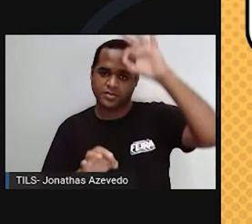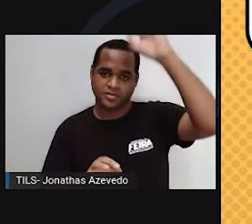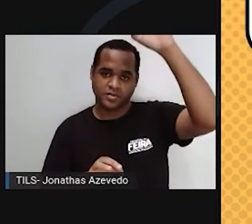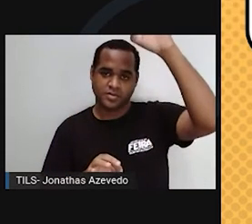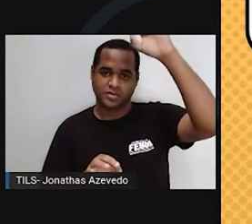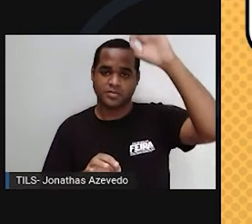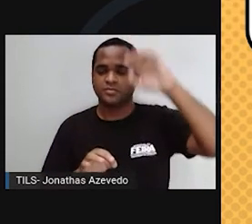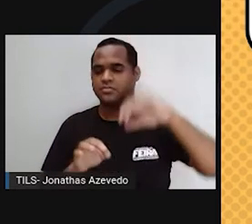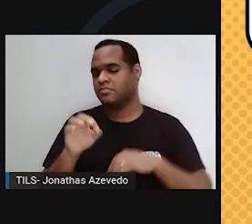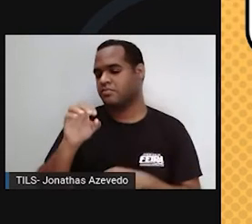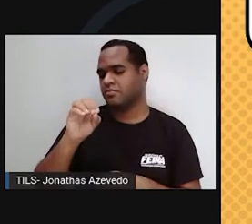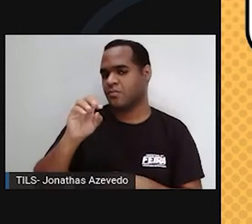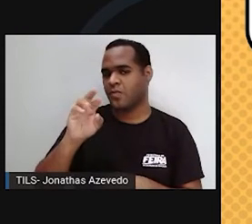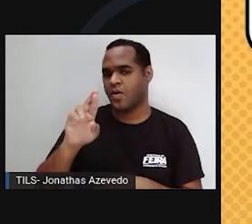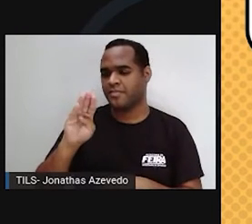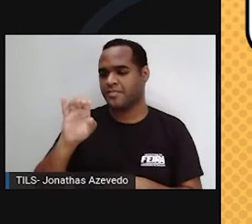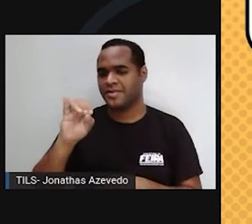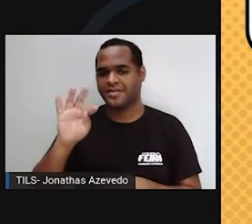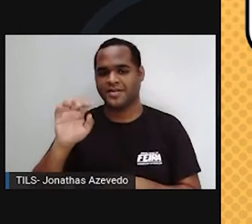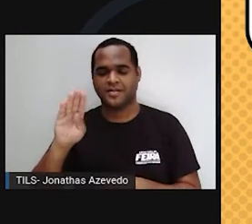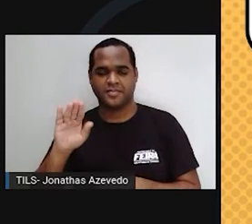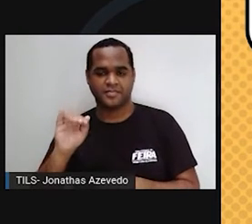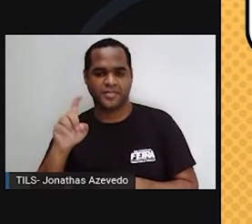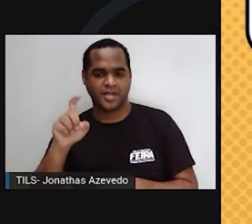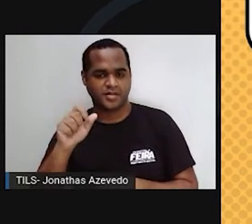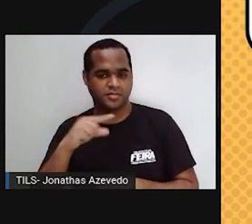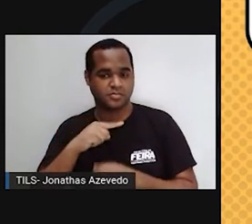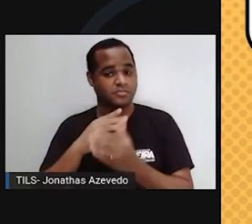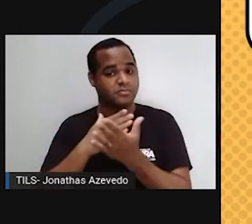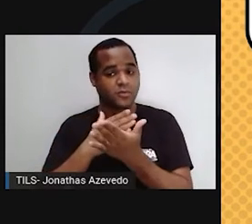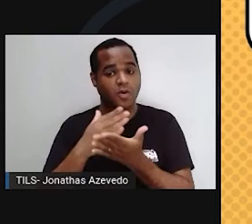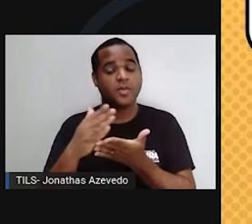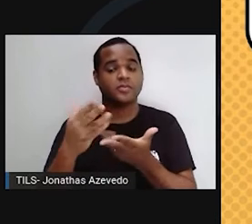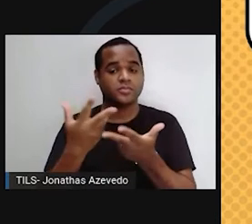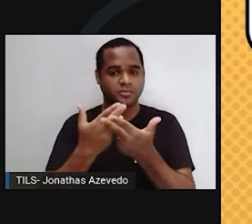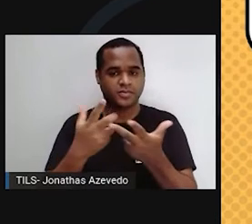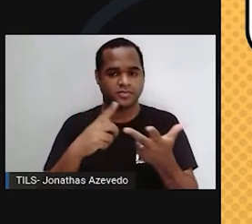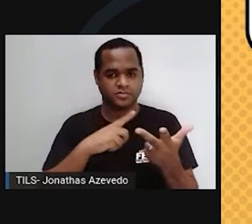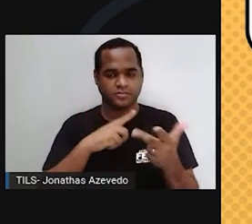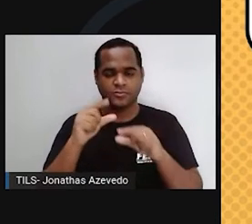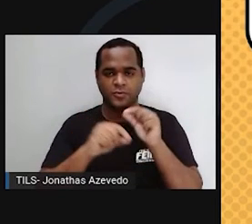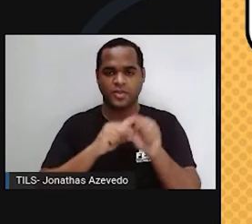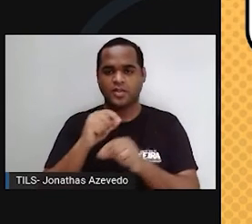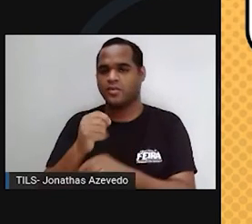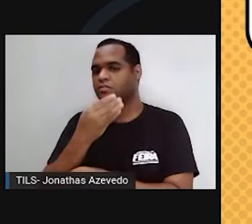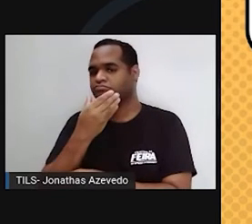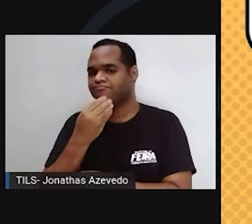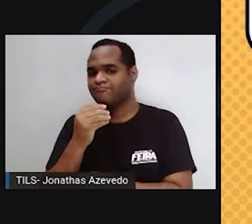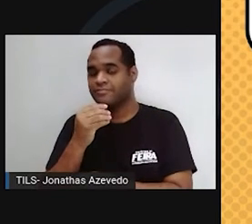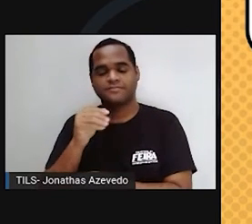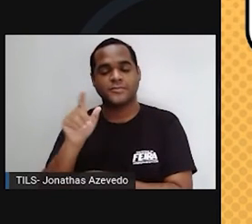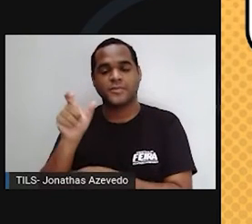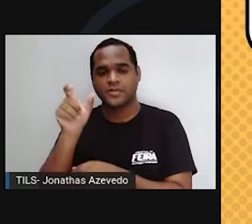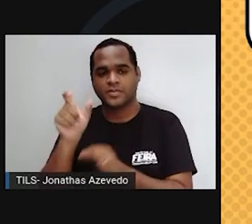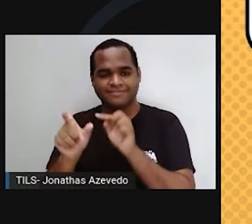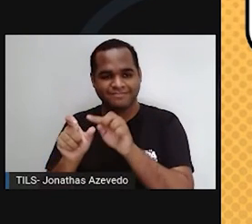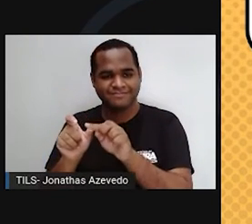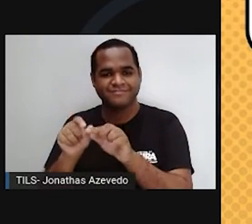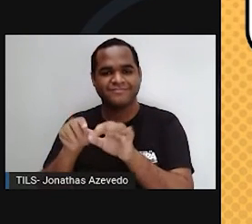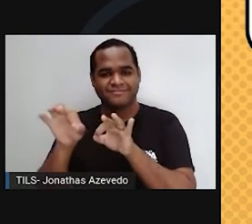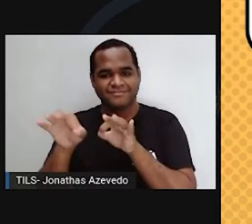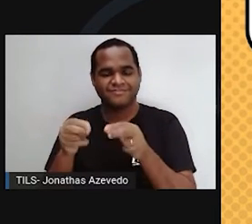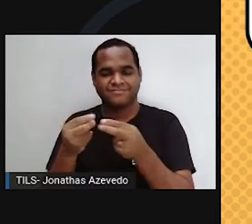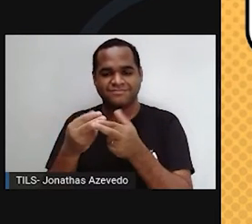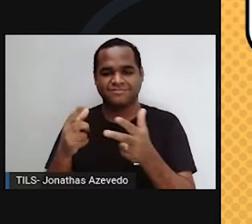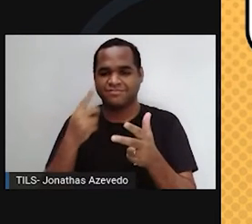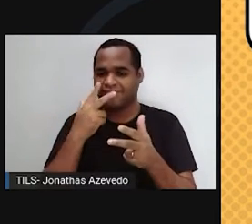órbita baixa da Terra. Pouco após o início das operações, o Hubble apresentou um defeito na diferença da